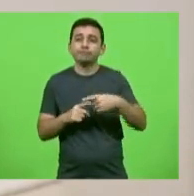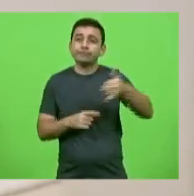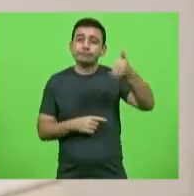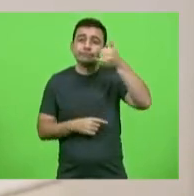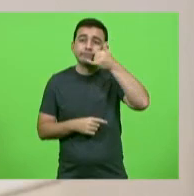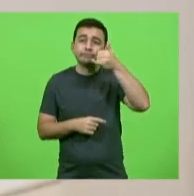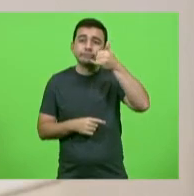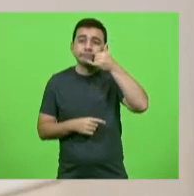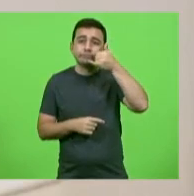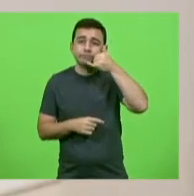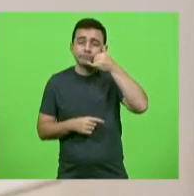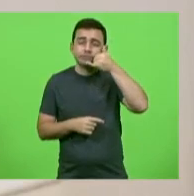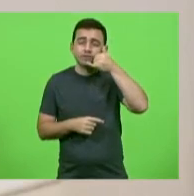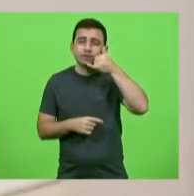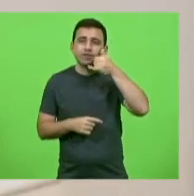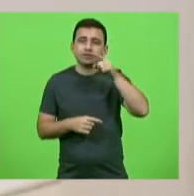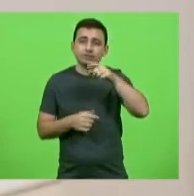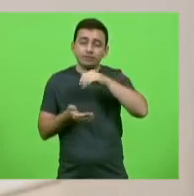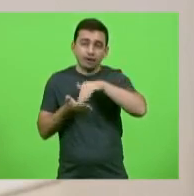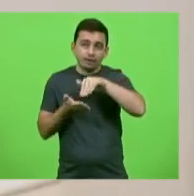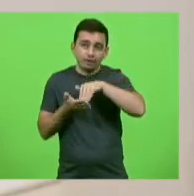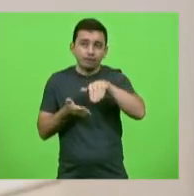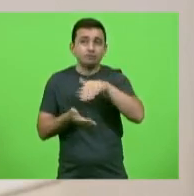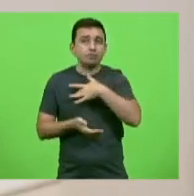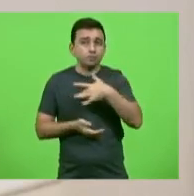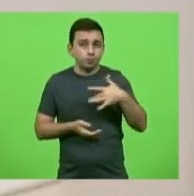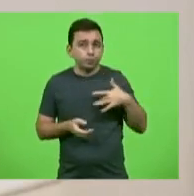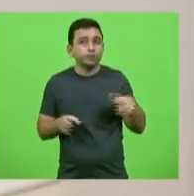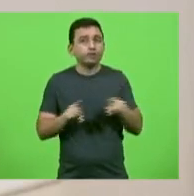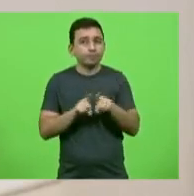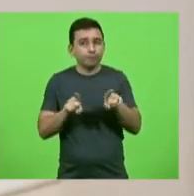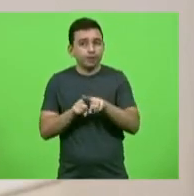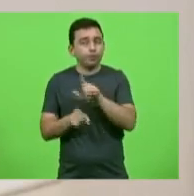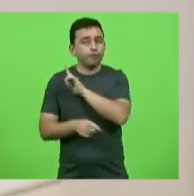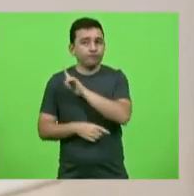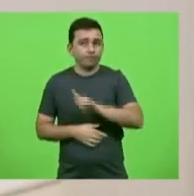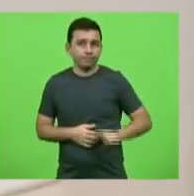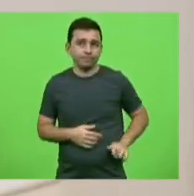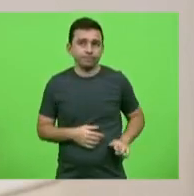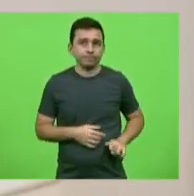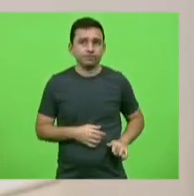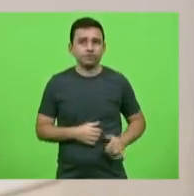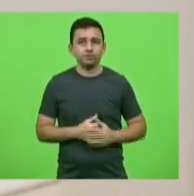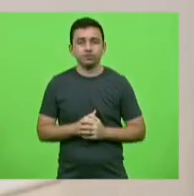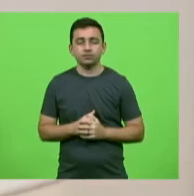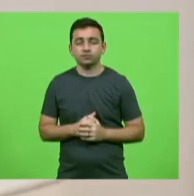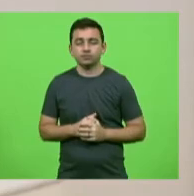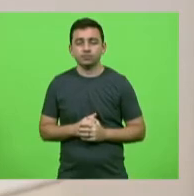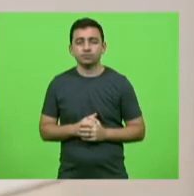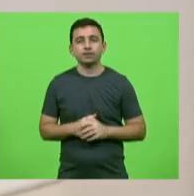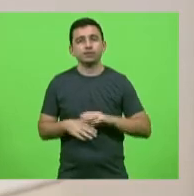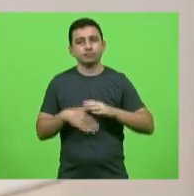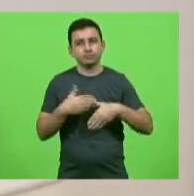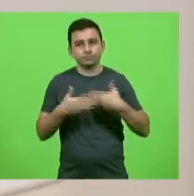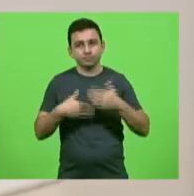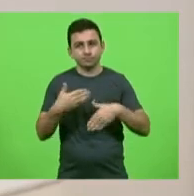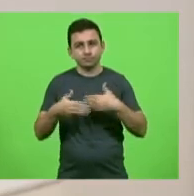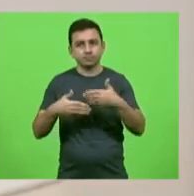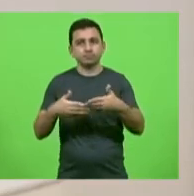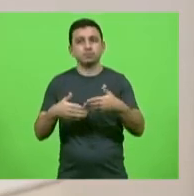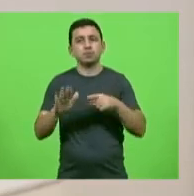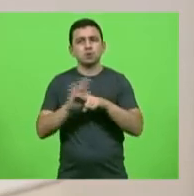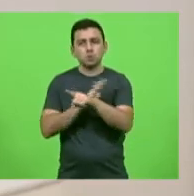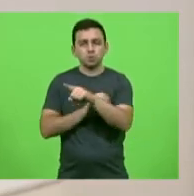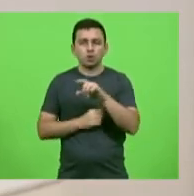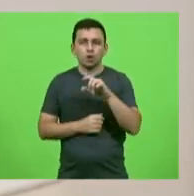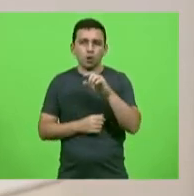foram feitos, tanto pelo secretário de saúde, quanto pelo governador. Mais à frente, pergunta o doutor Comim.